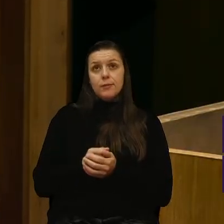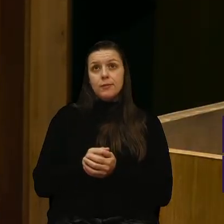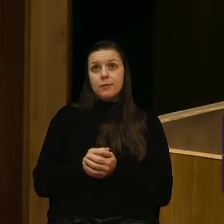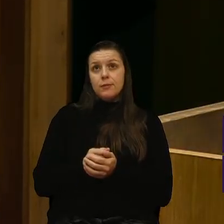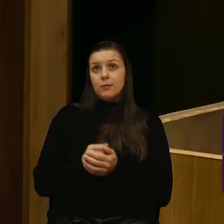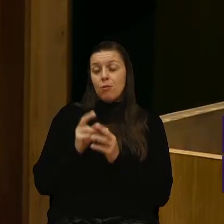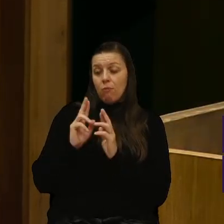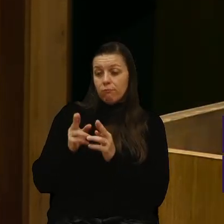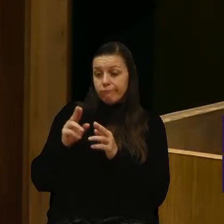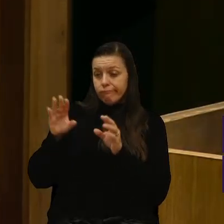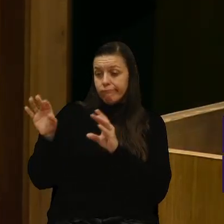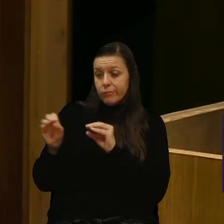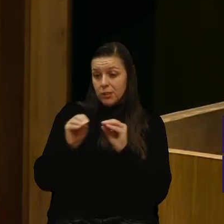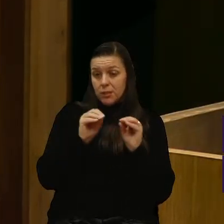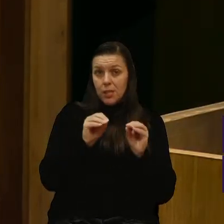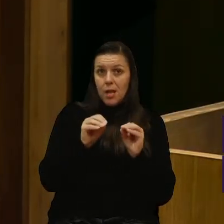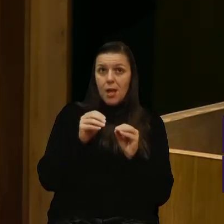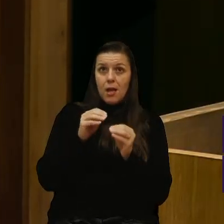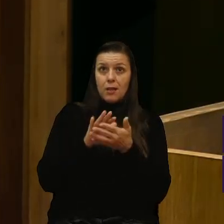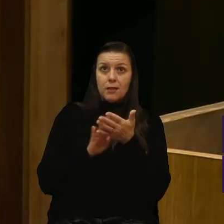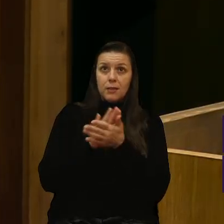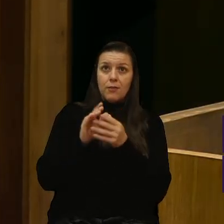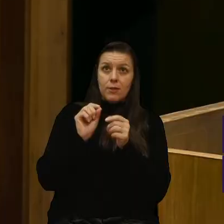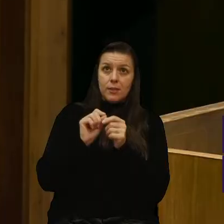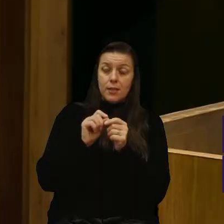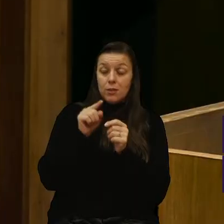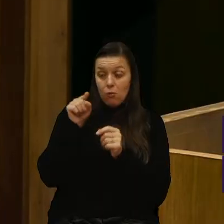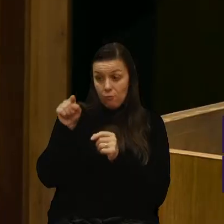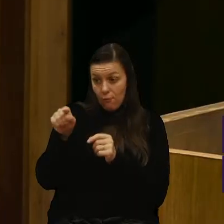mantida, migrar, ninguém quer fazer, a senhora foi fazer.